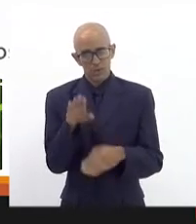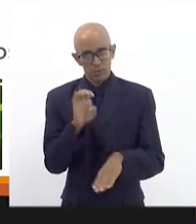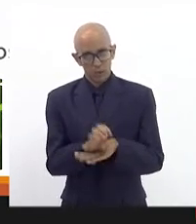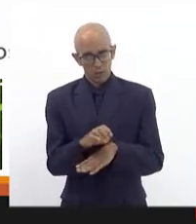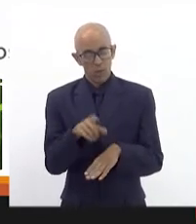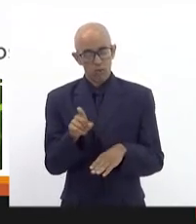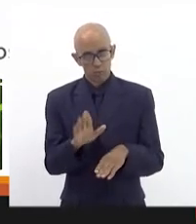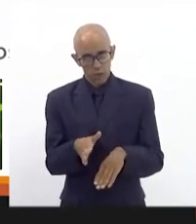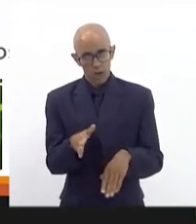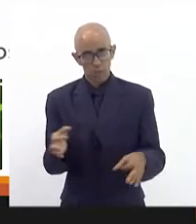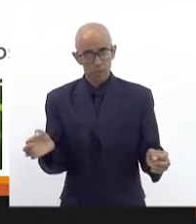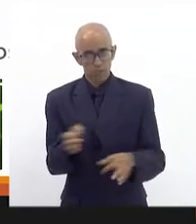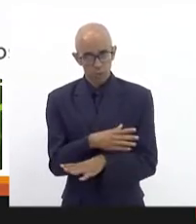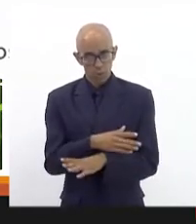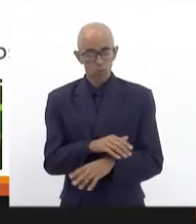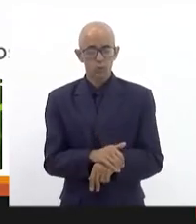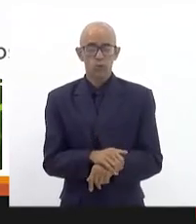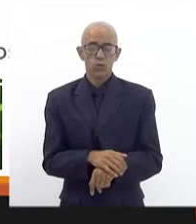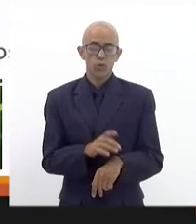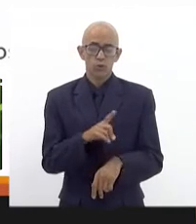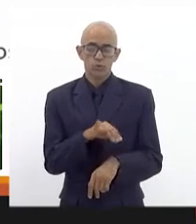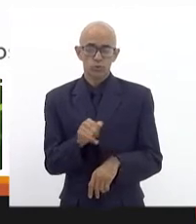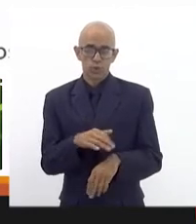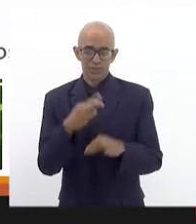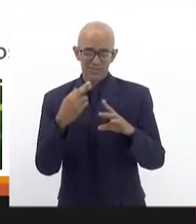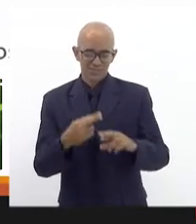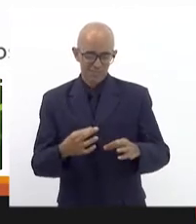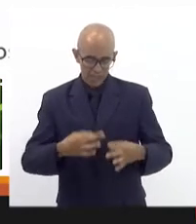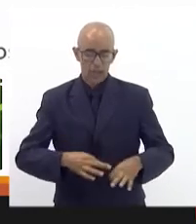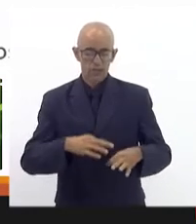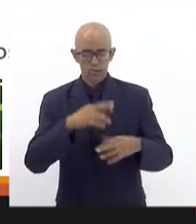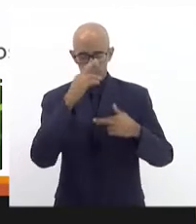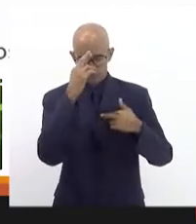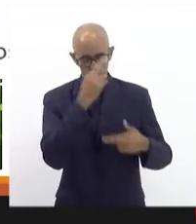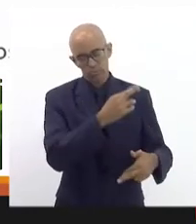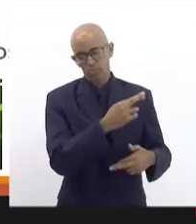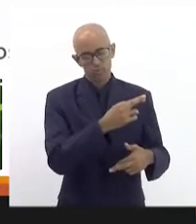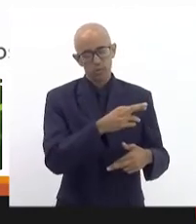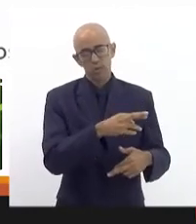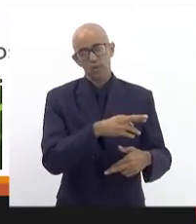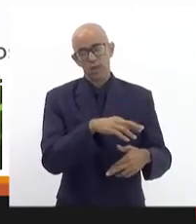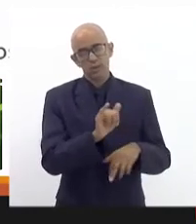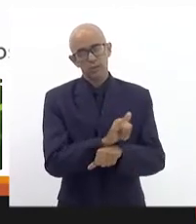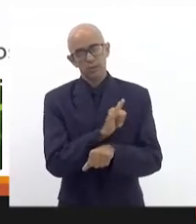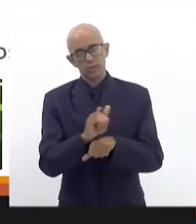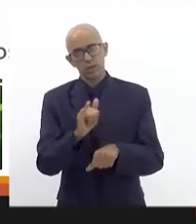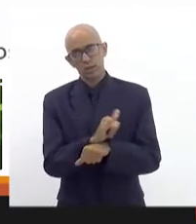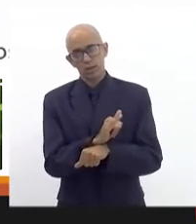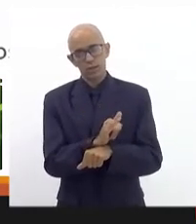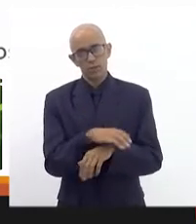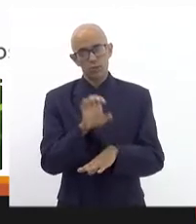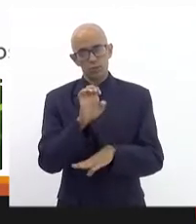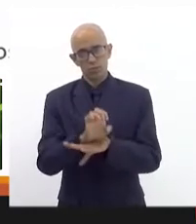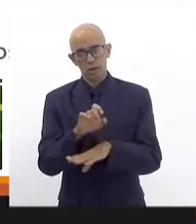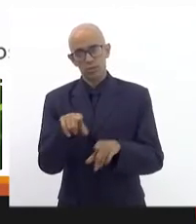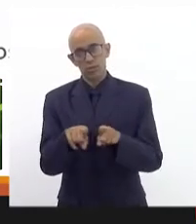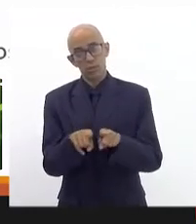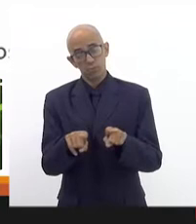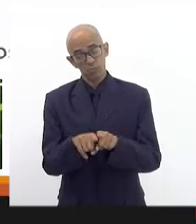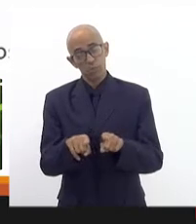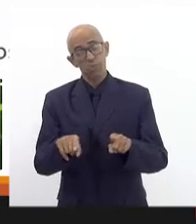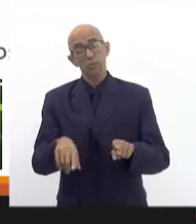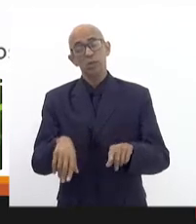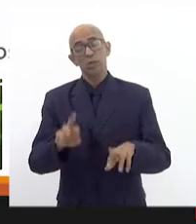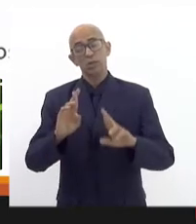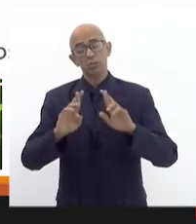instalado, com datas para cumprir a questão da estratégia estadual, né? Depois culminando aí, quem sabe, com uma